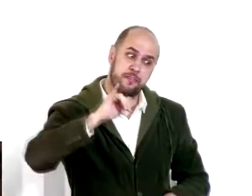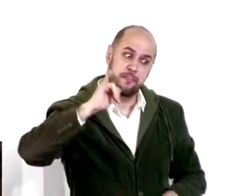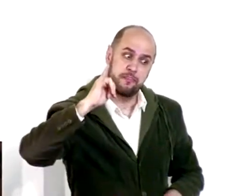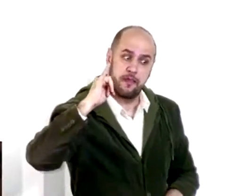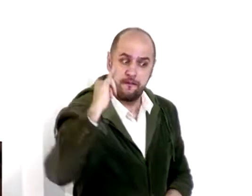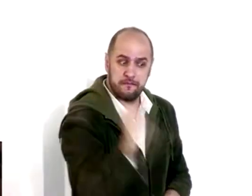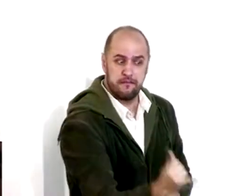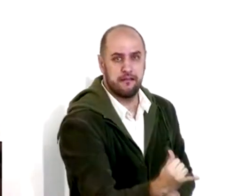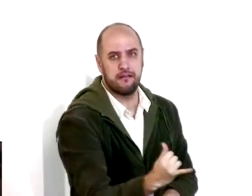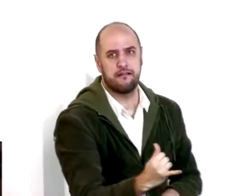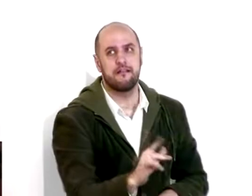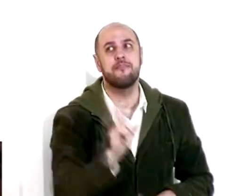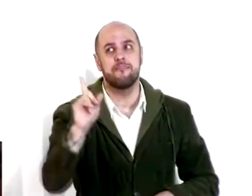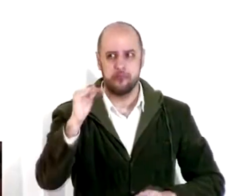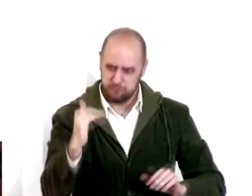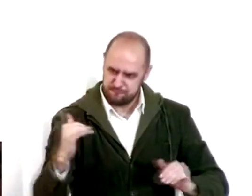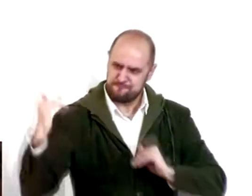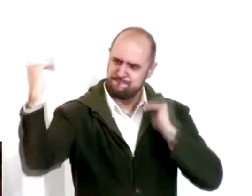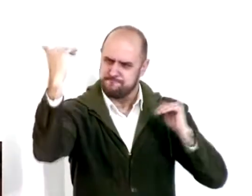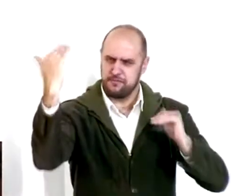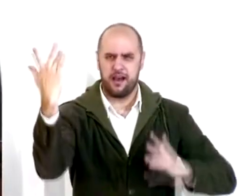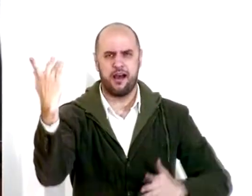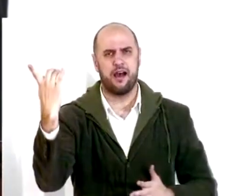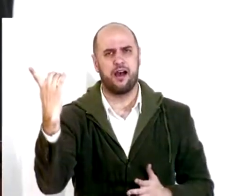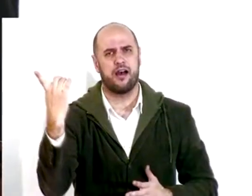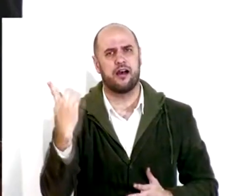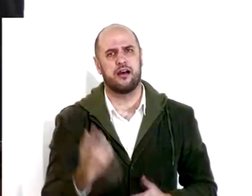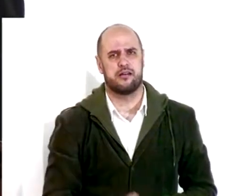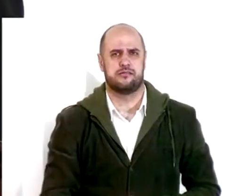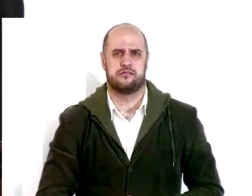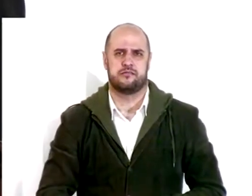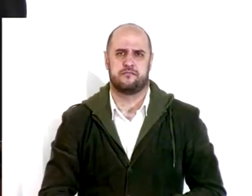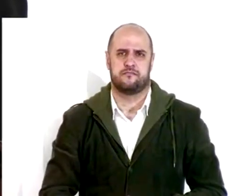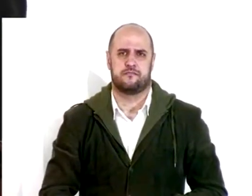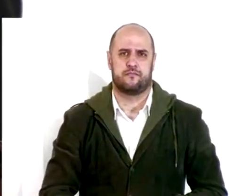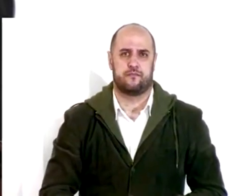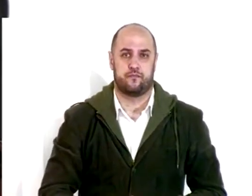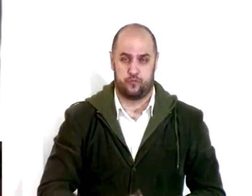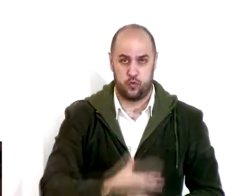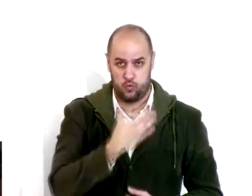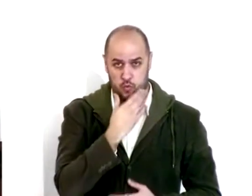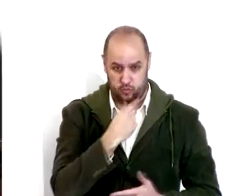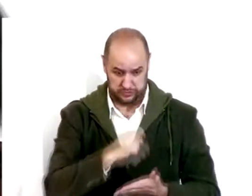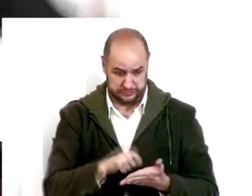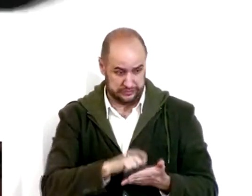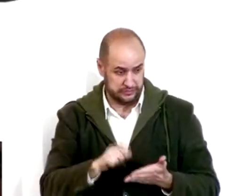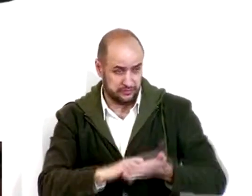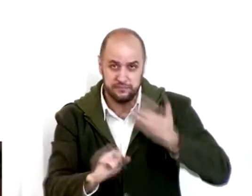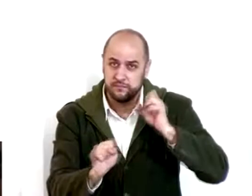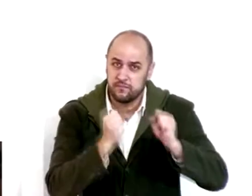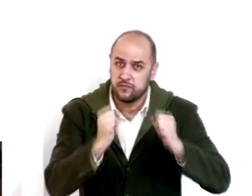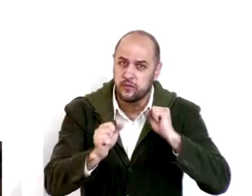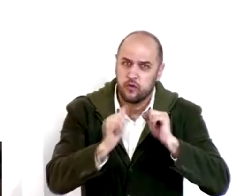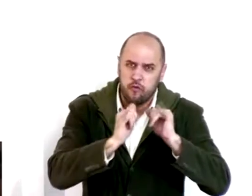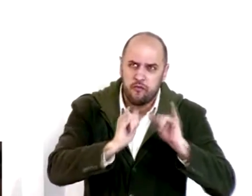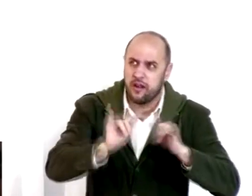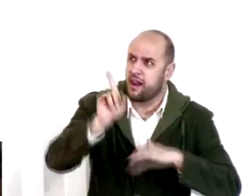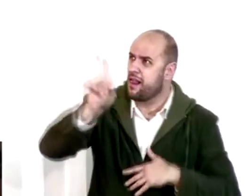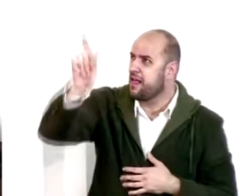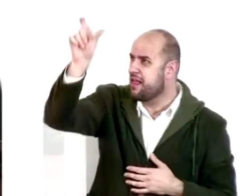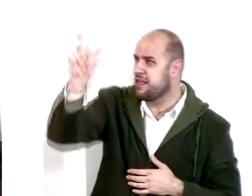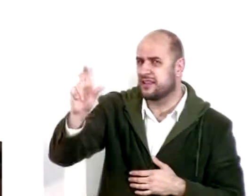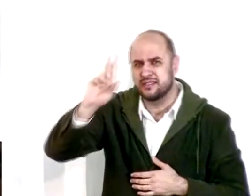supremo juiz. Eis então o apelo do salmista, aquele que é Senhor sobre todas